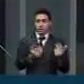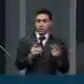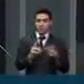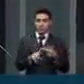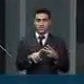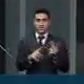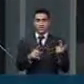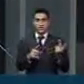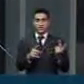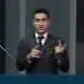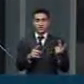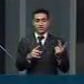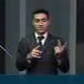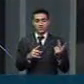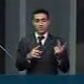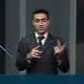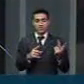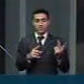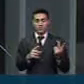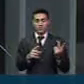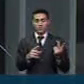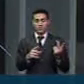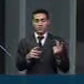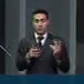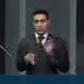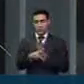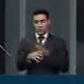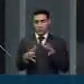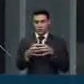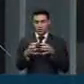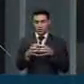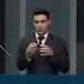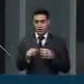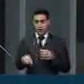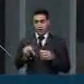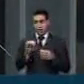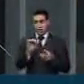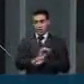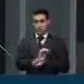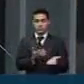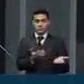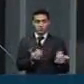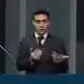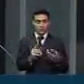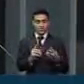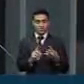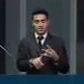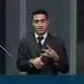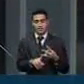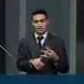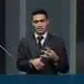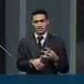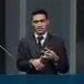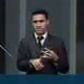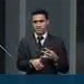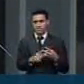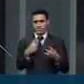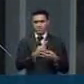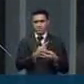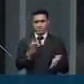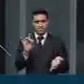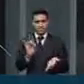as nossas origens, que foram do movimento estudantil, que foi do movimento de juventude, nós realmente